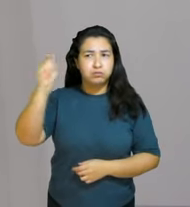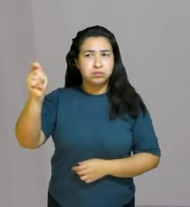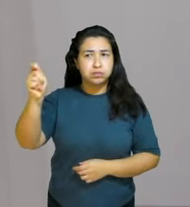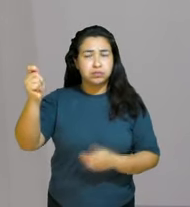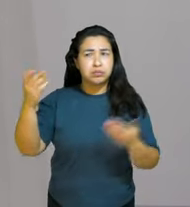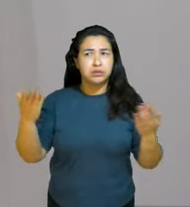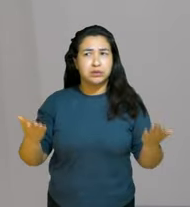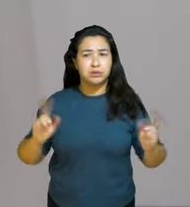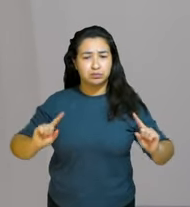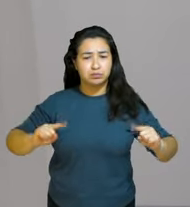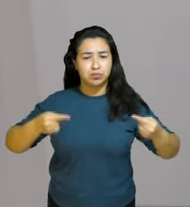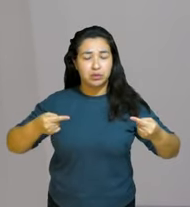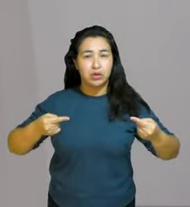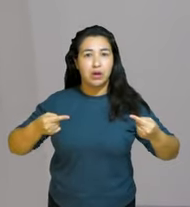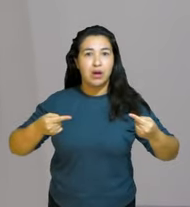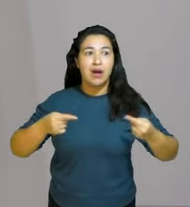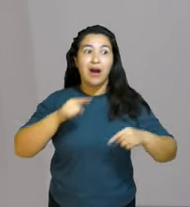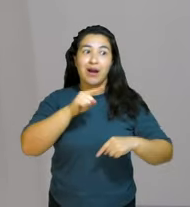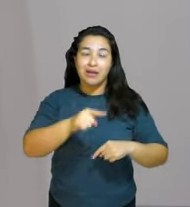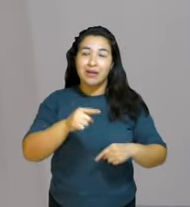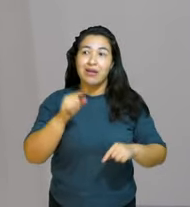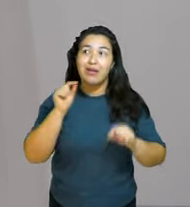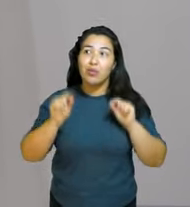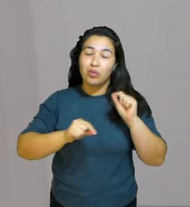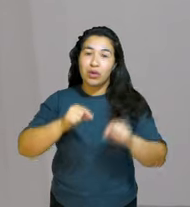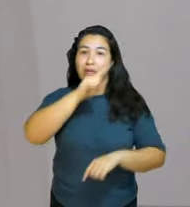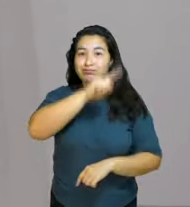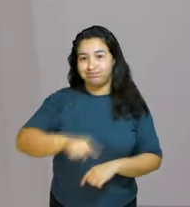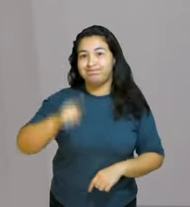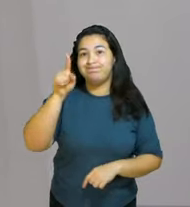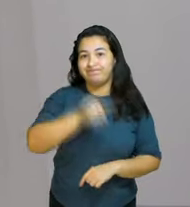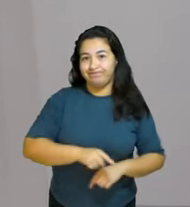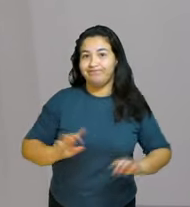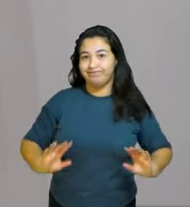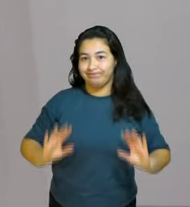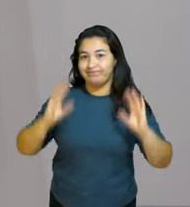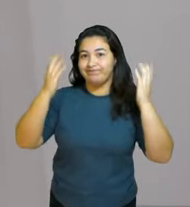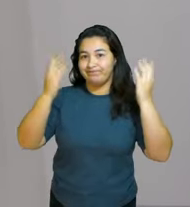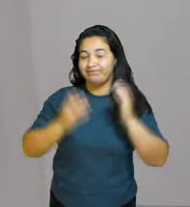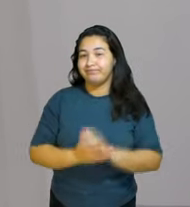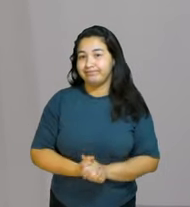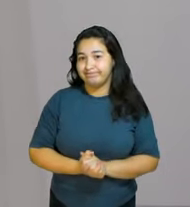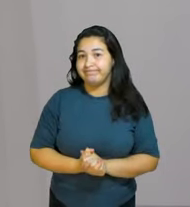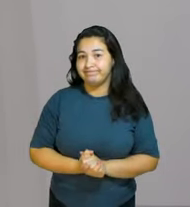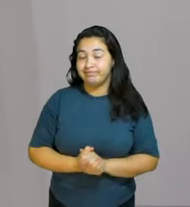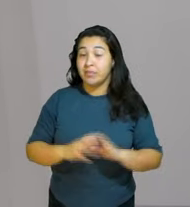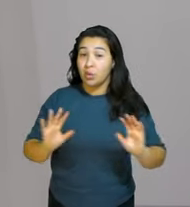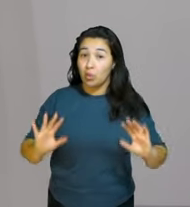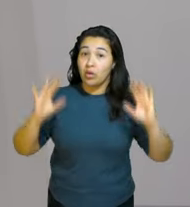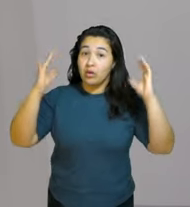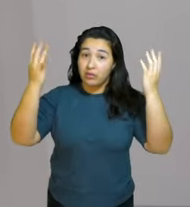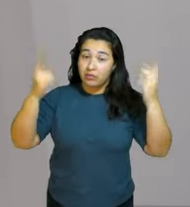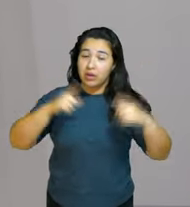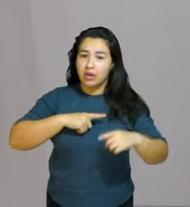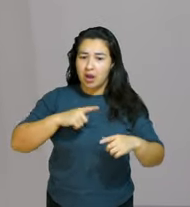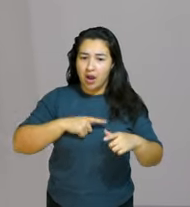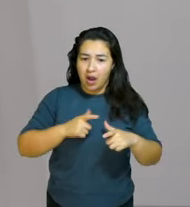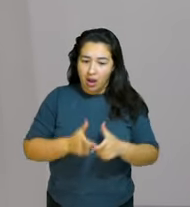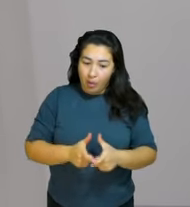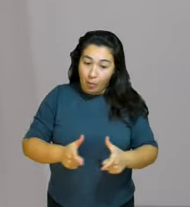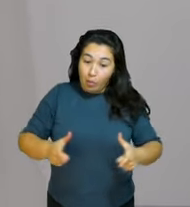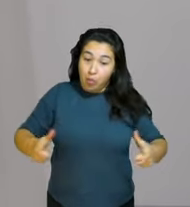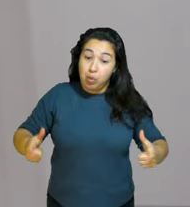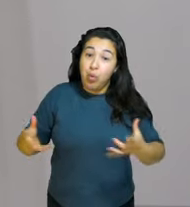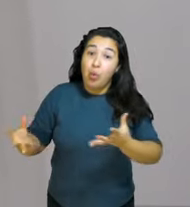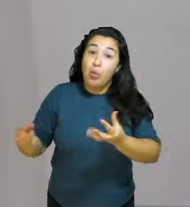no cancelamento do evento. Visto que o evento em questão abrange uma grande parcela